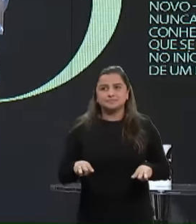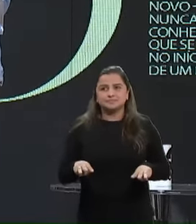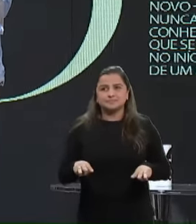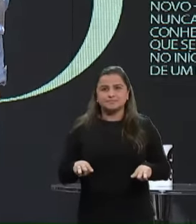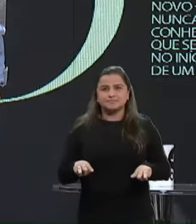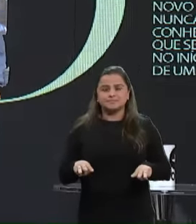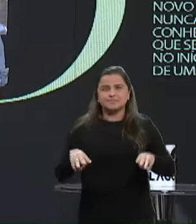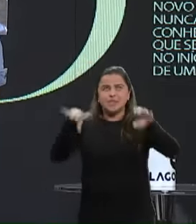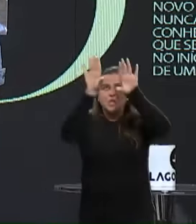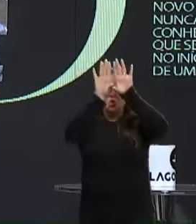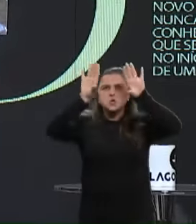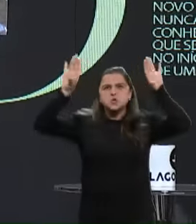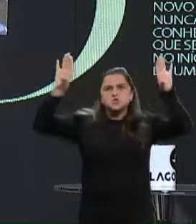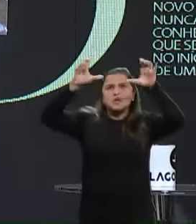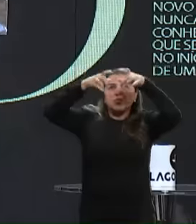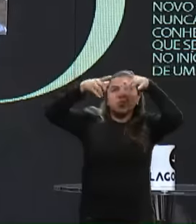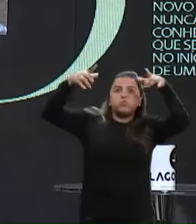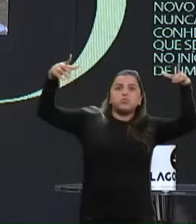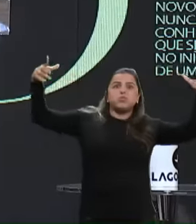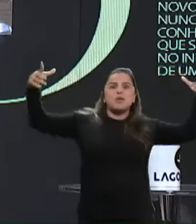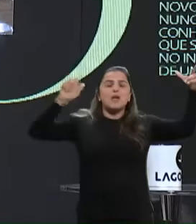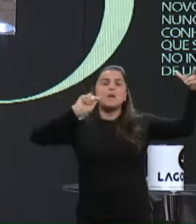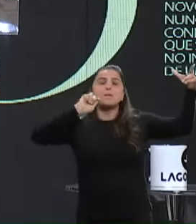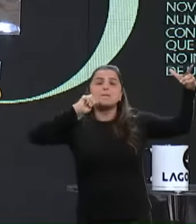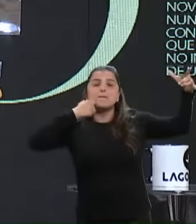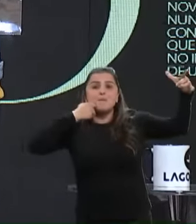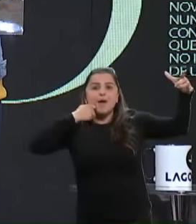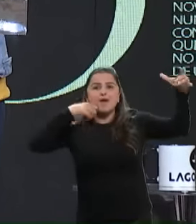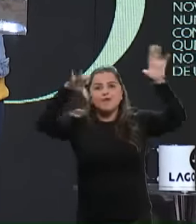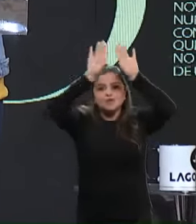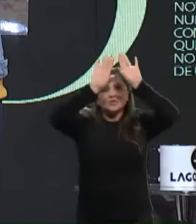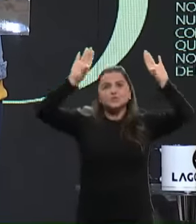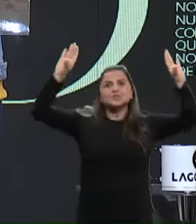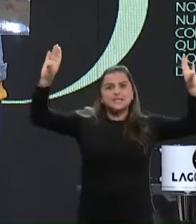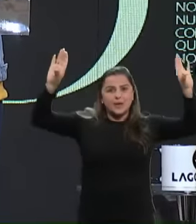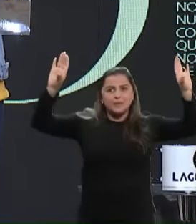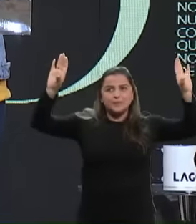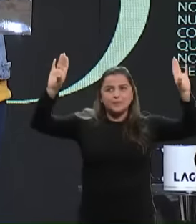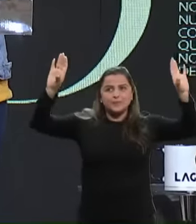expande o céu, é o pão do céu.